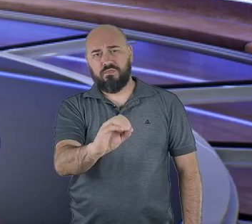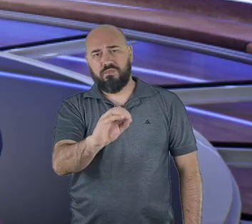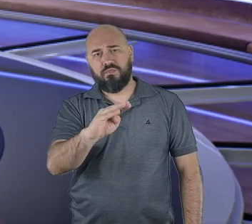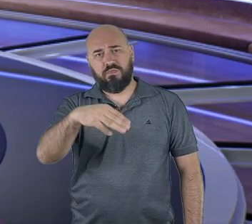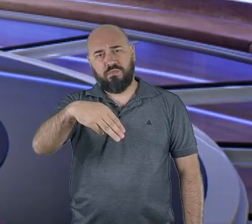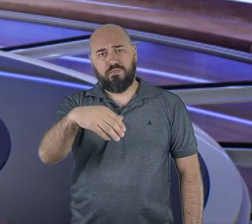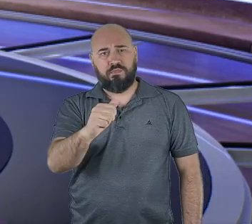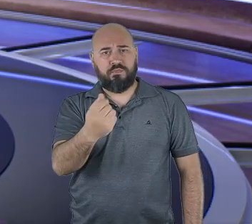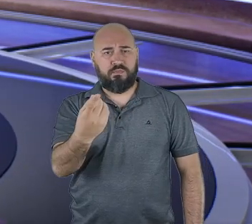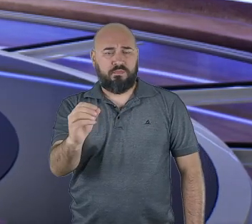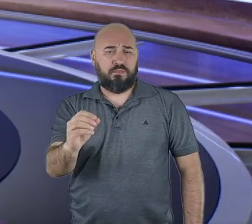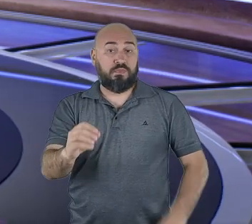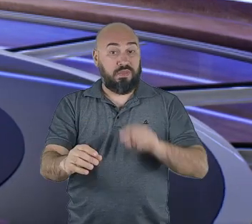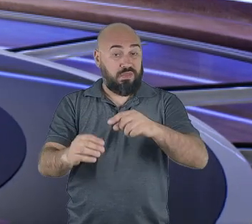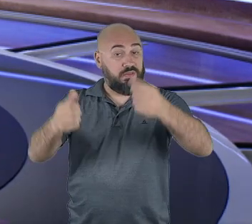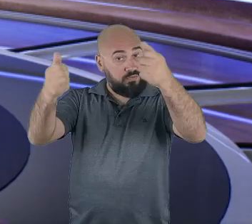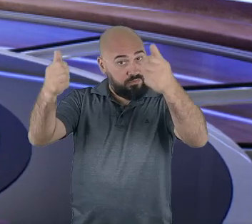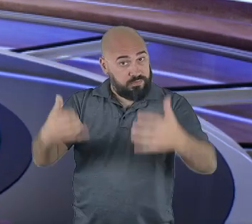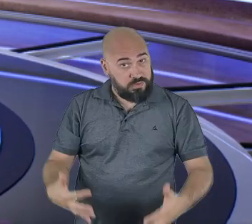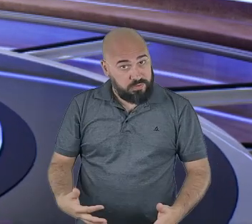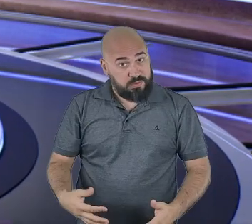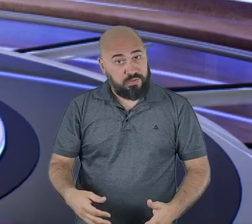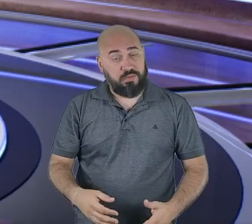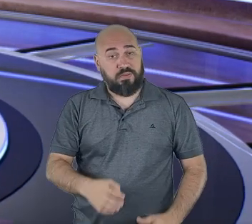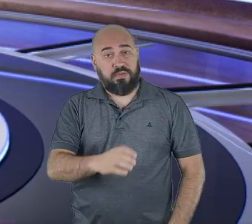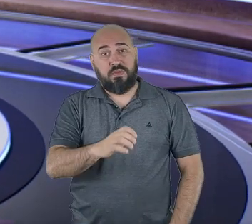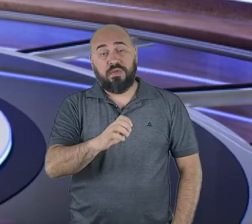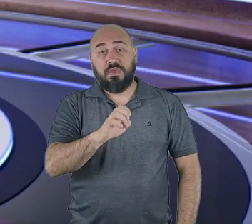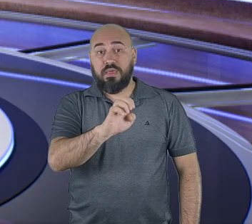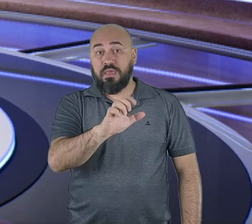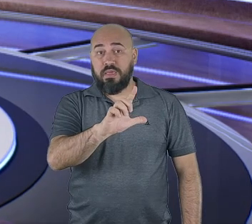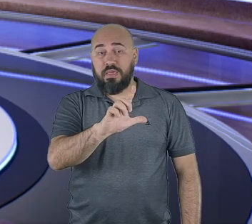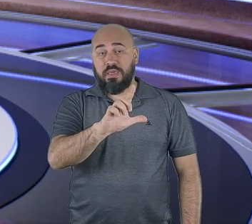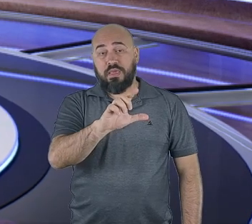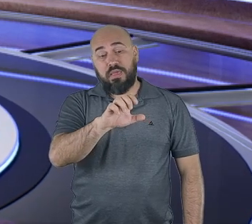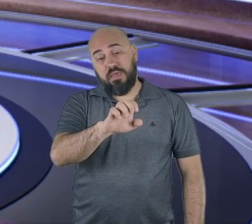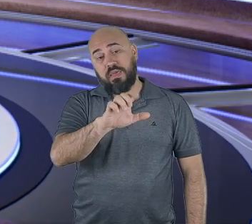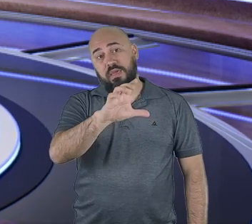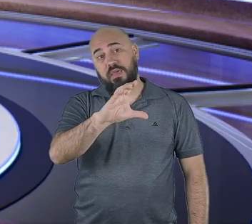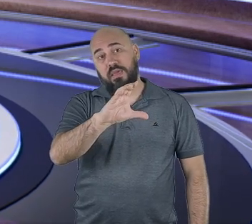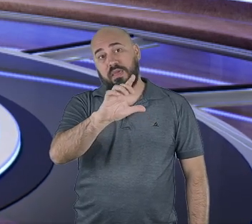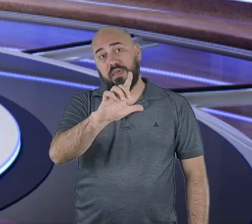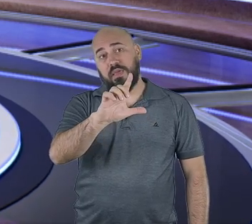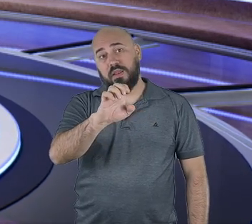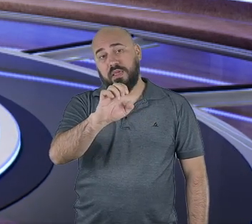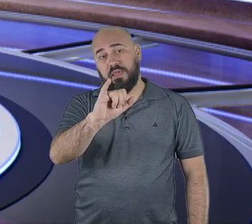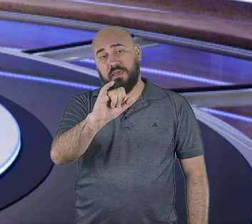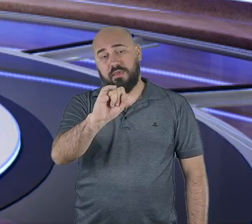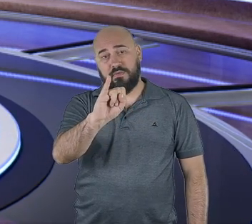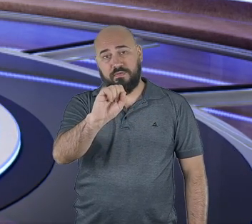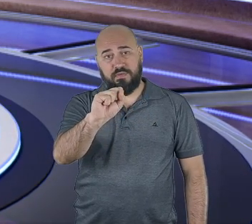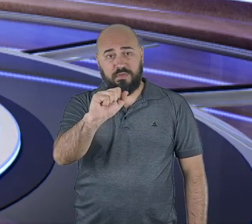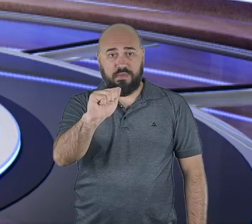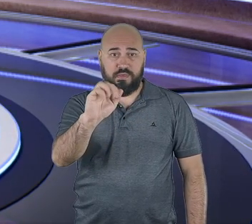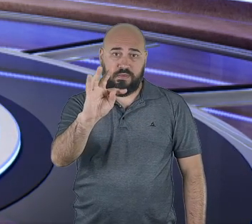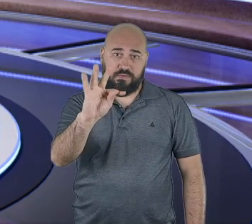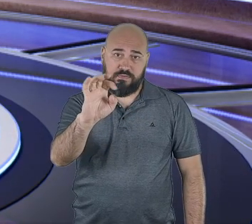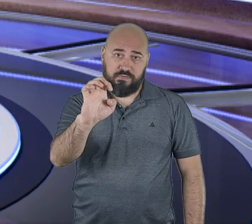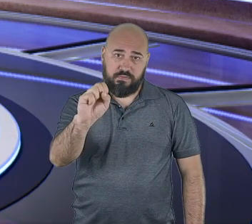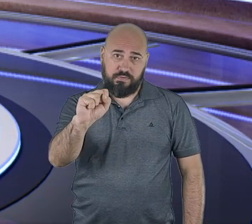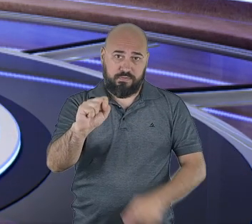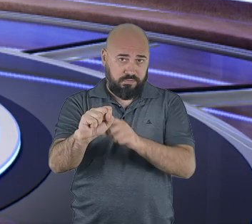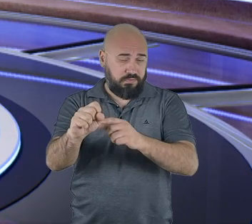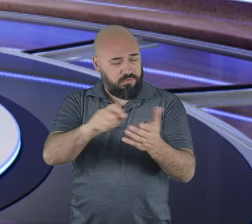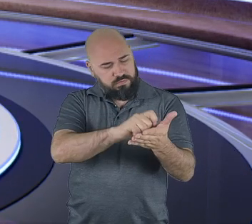tempo. Em Eclesiastes, no capítulo 3, versículo 11, ele diz que Deus fez tudo formoso